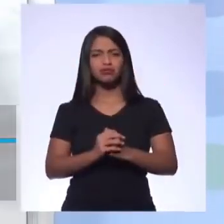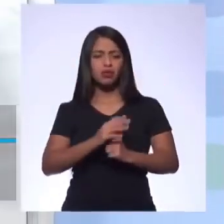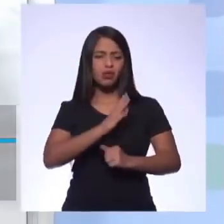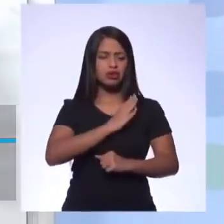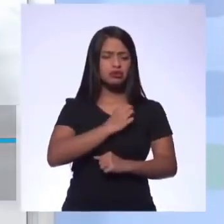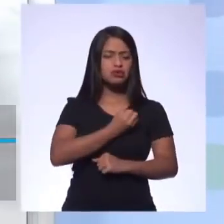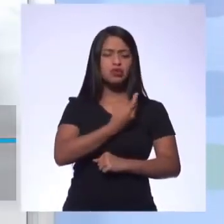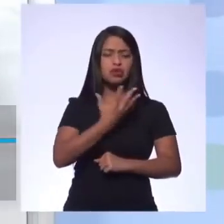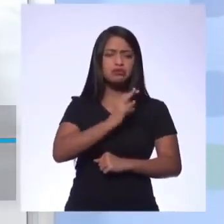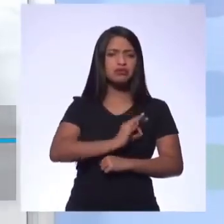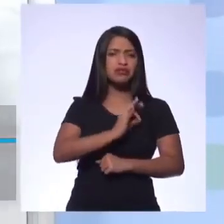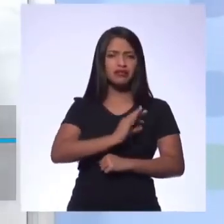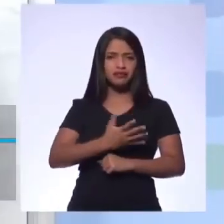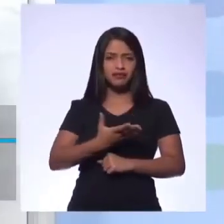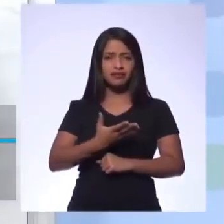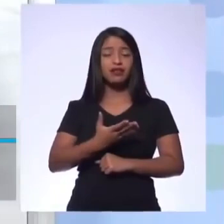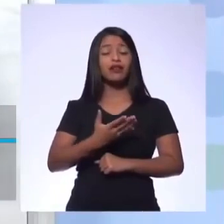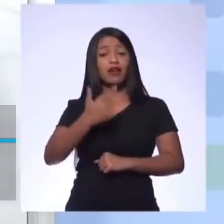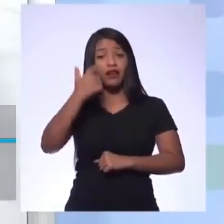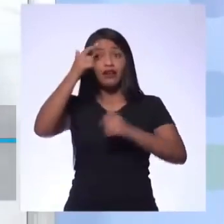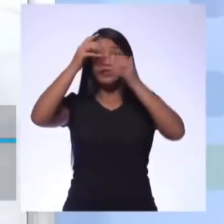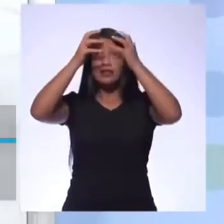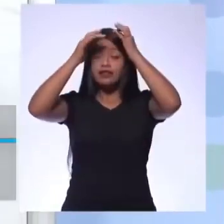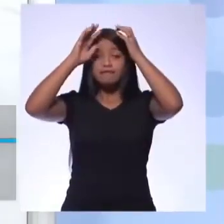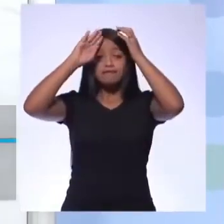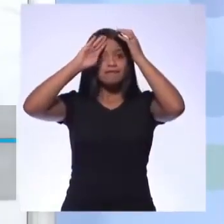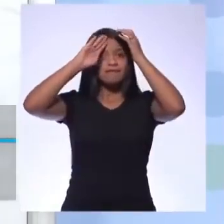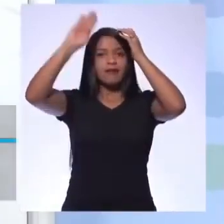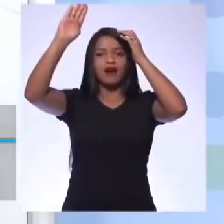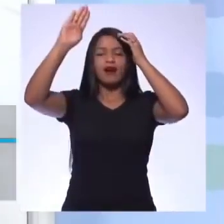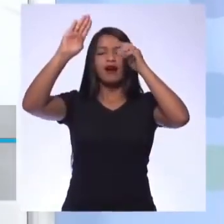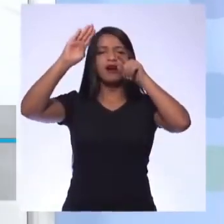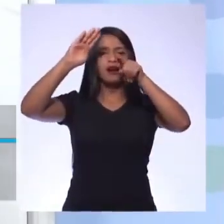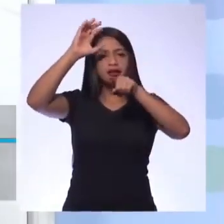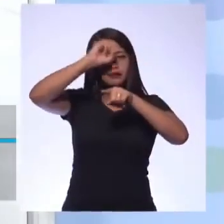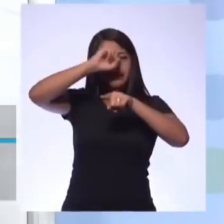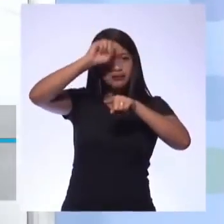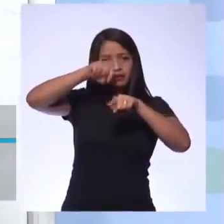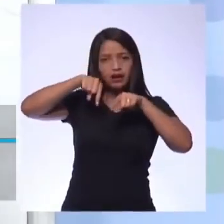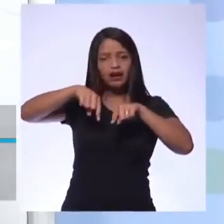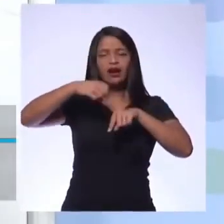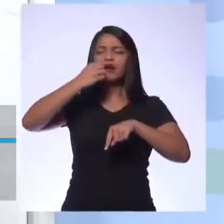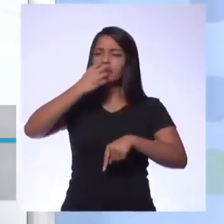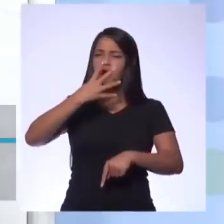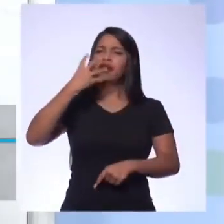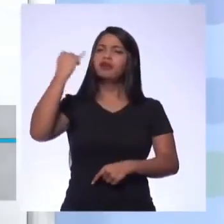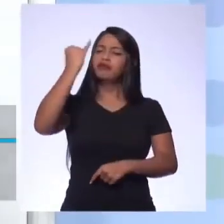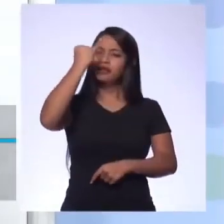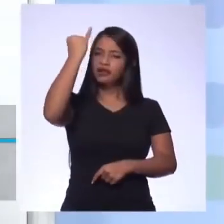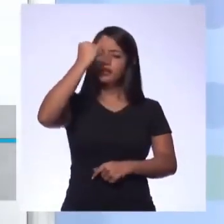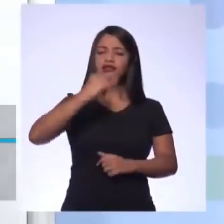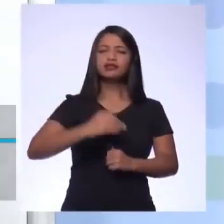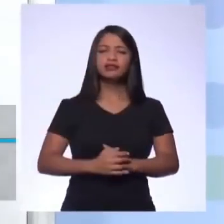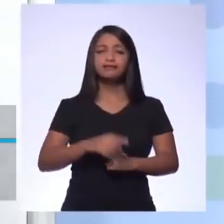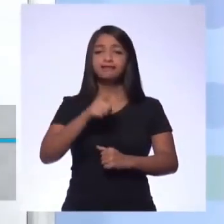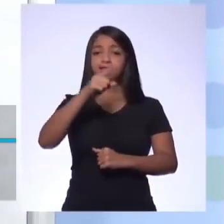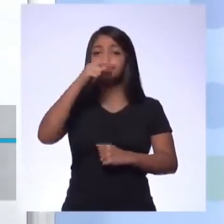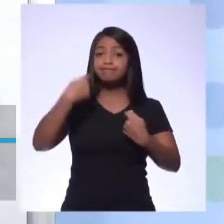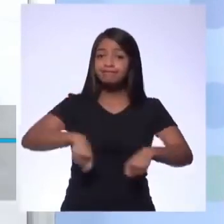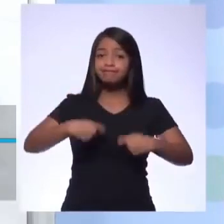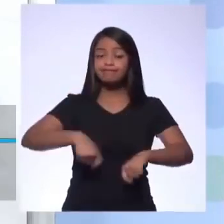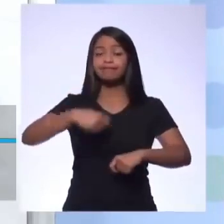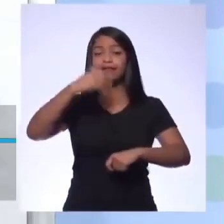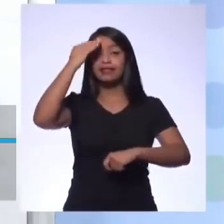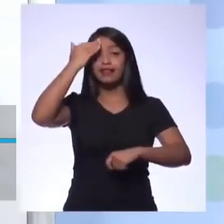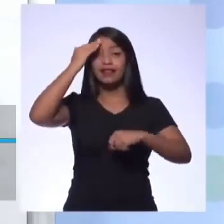cento. A influência que isso tem, e é bom que você aprenda isso de uma maneira muito clara, para